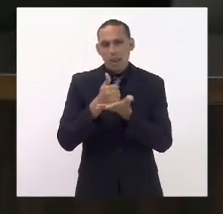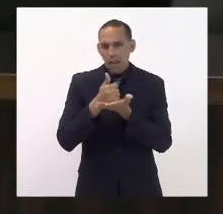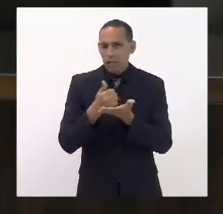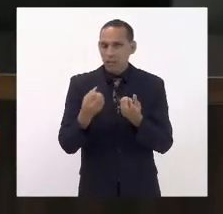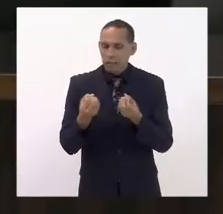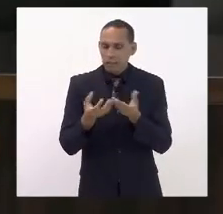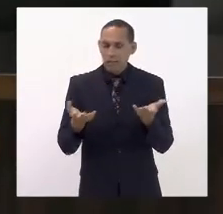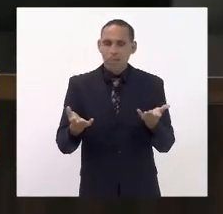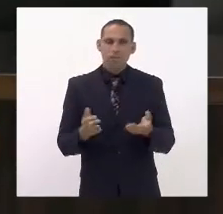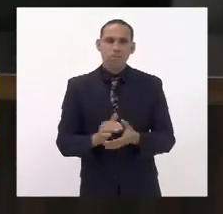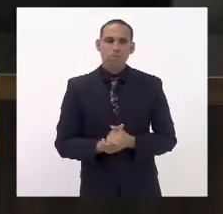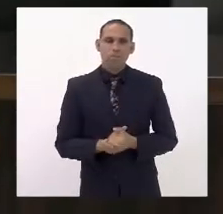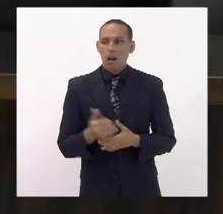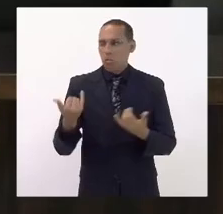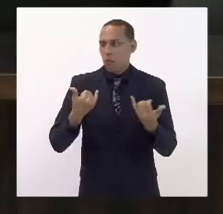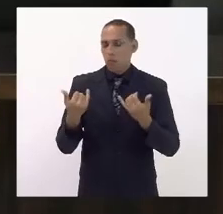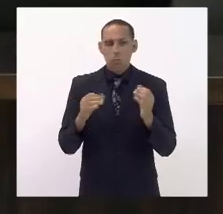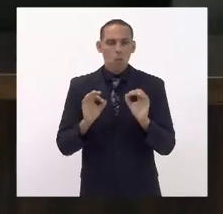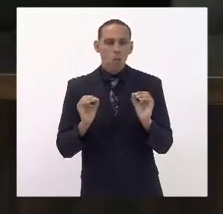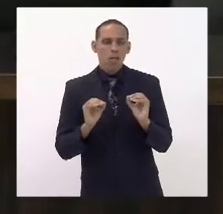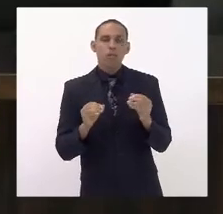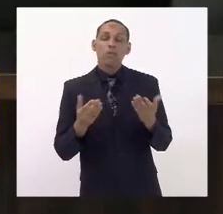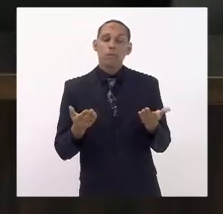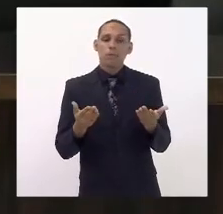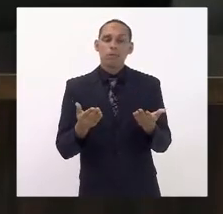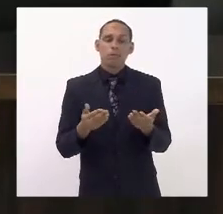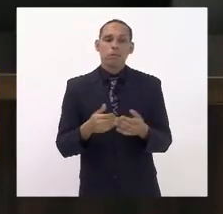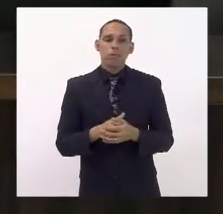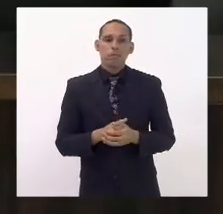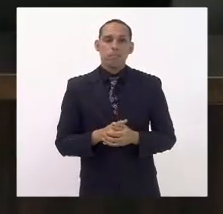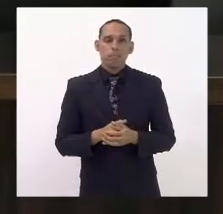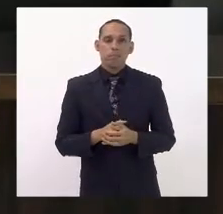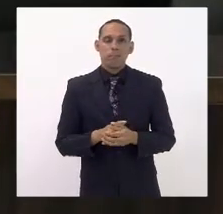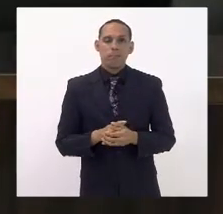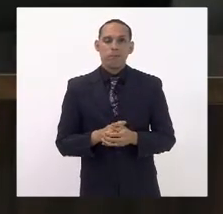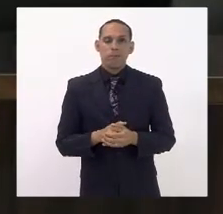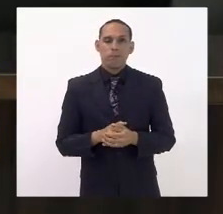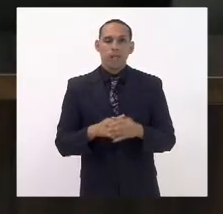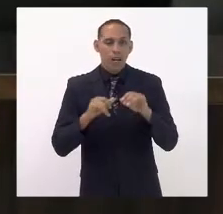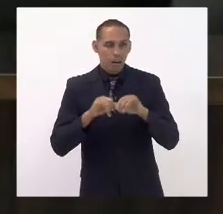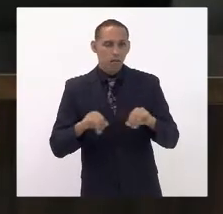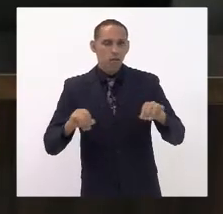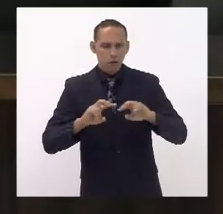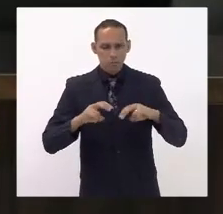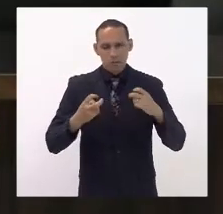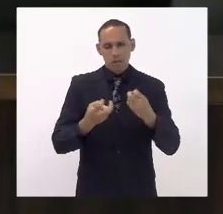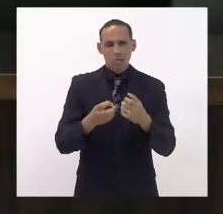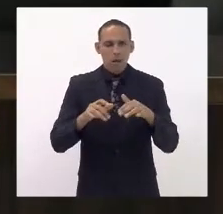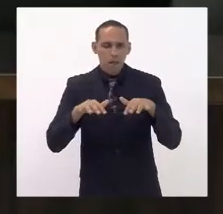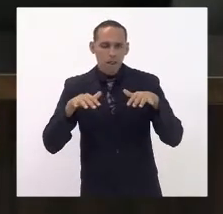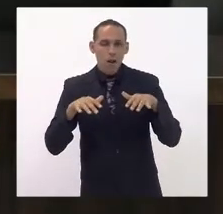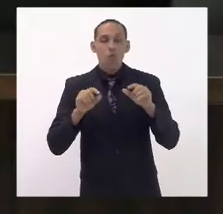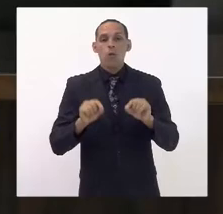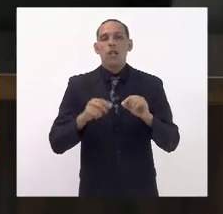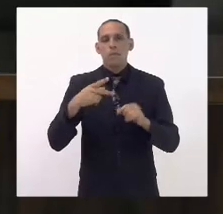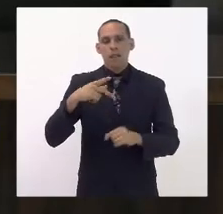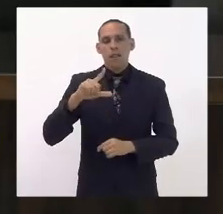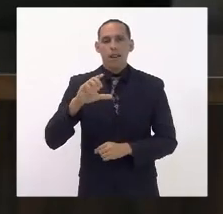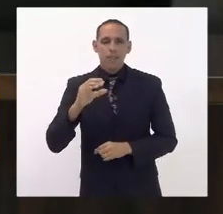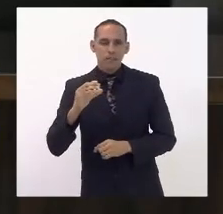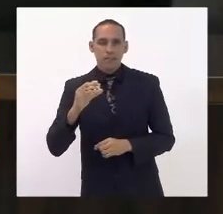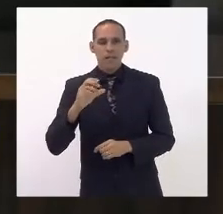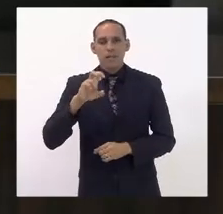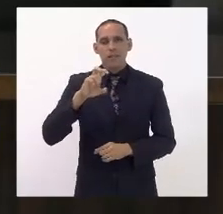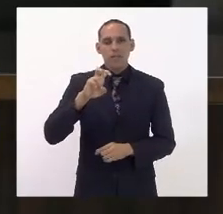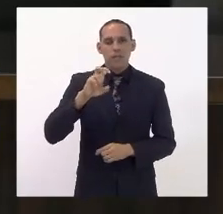quer mudar. Não falou nem comigo. De qualquer forma, estou anunciando ao plenário que o PLC número